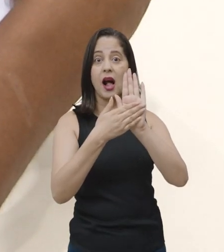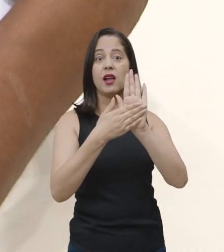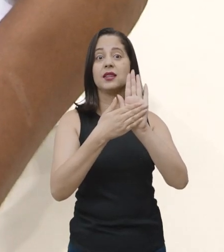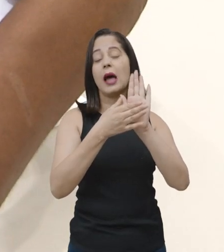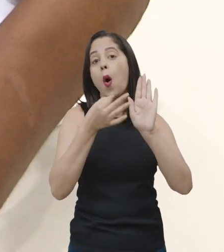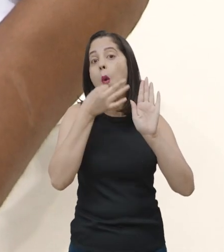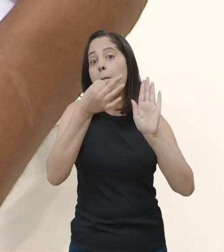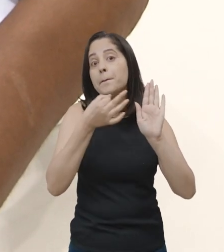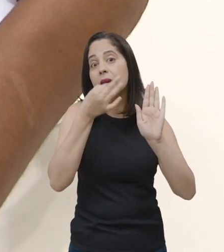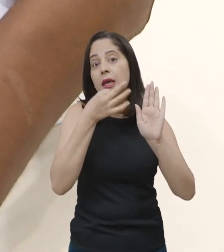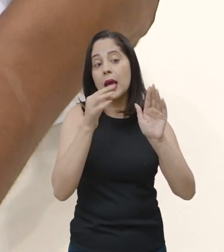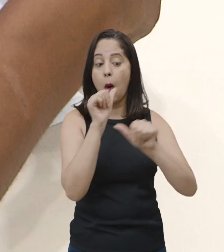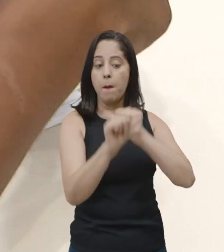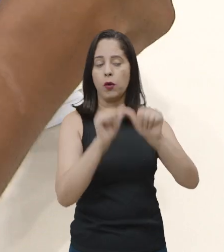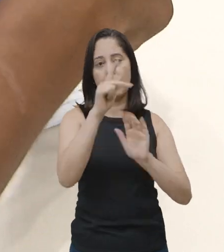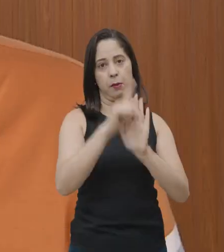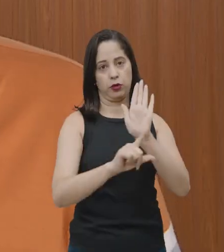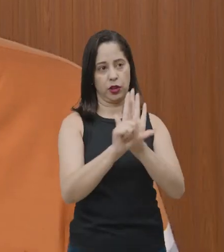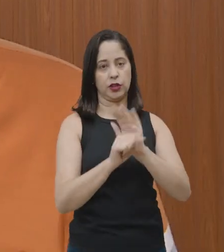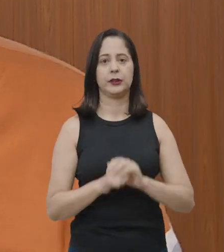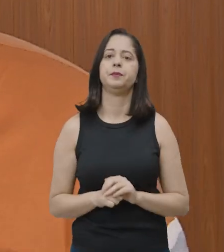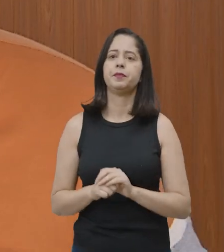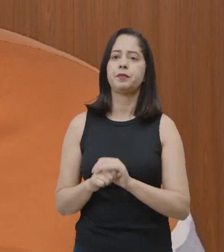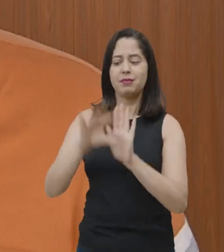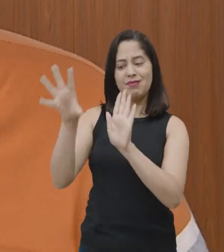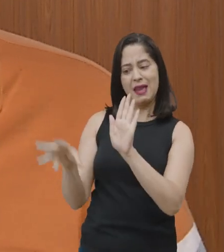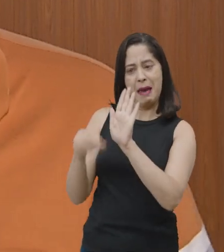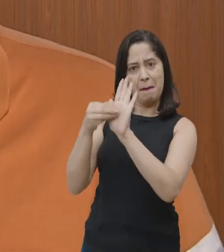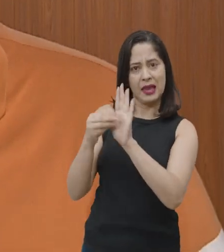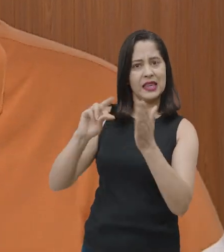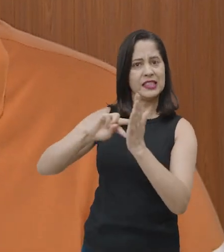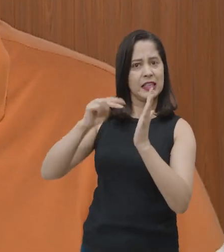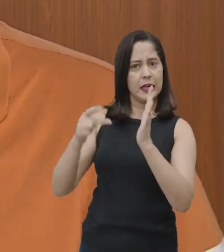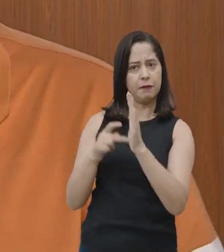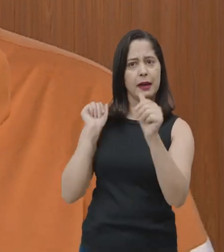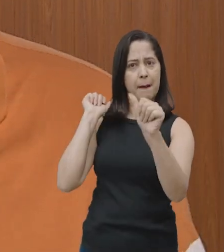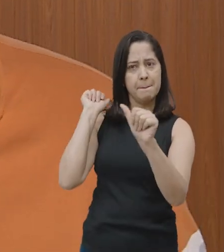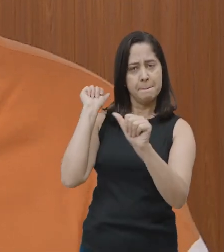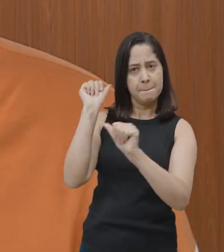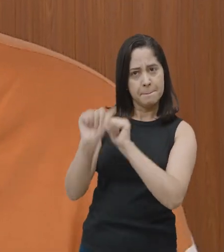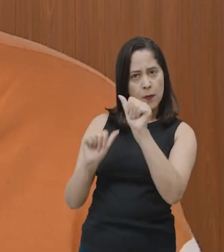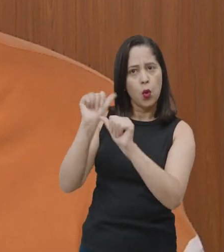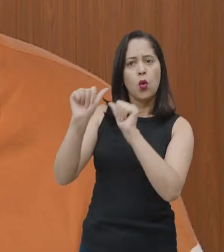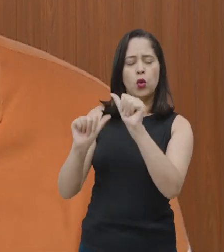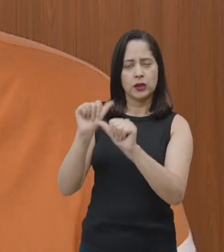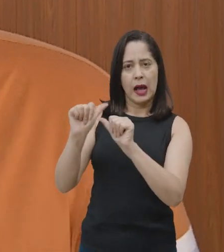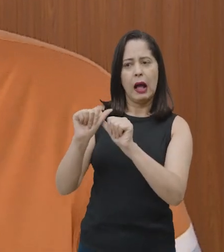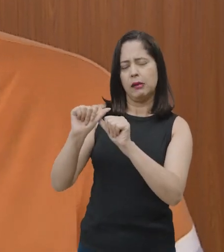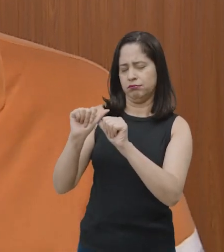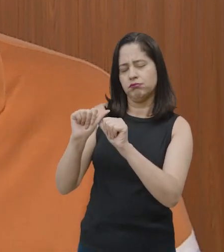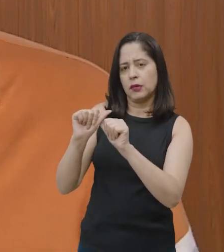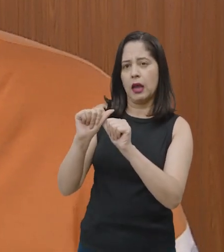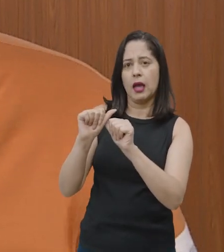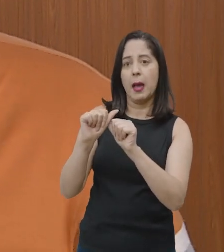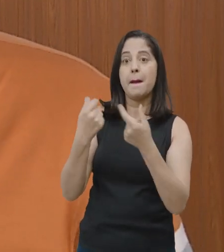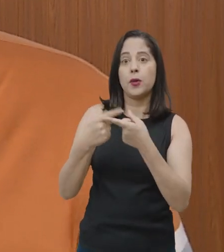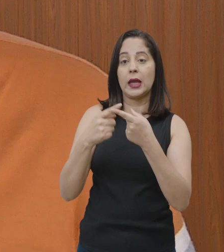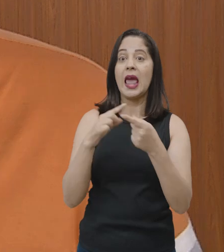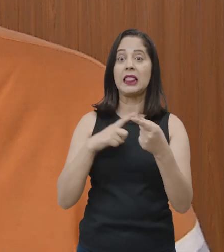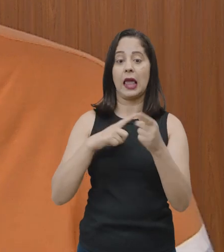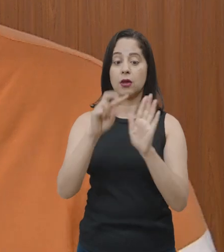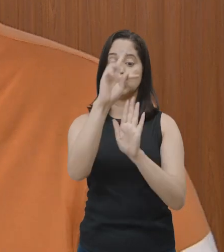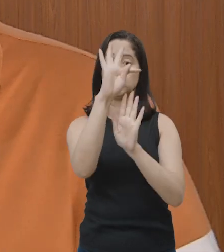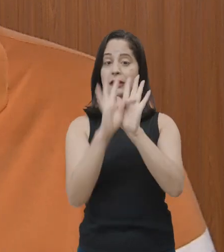sugerir mudanças em projetos de lei. As emendas são alterações que são apontadas ou que são sugeridas ao texto